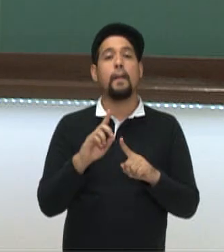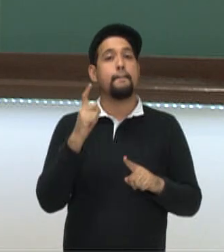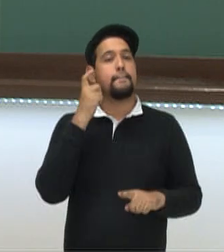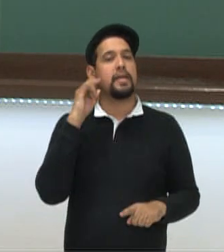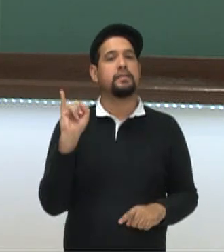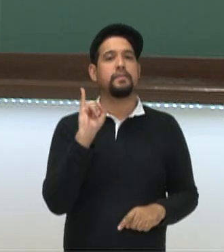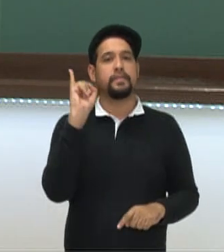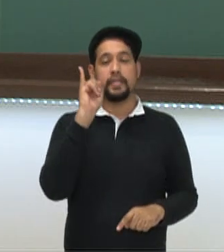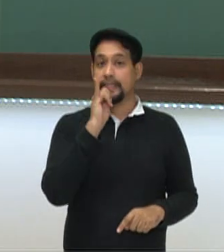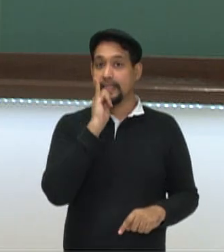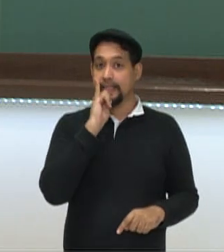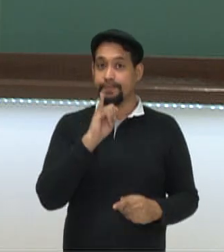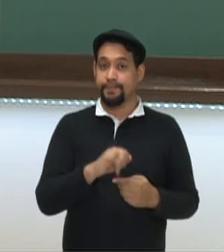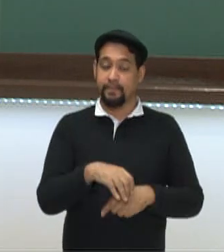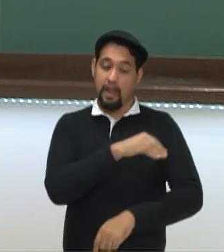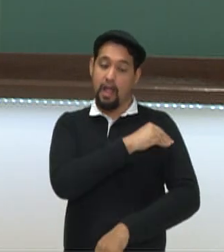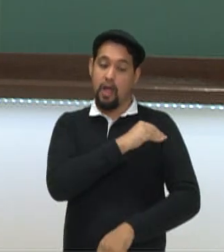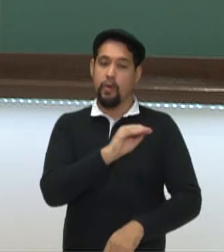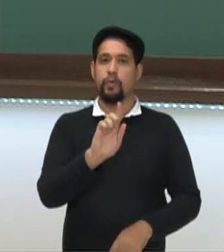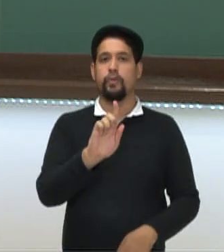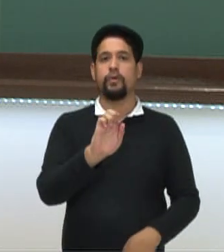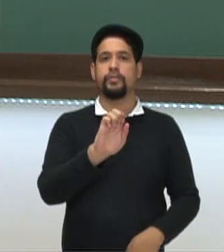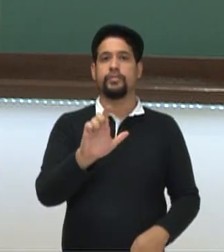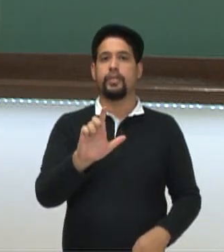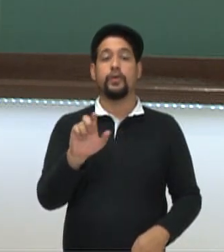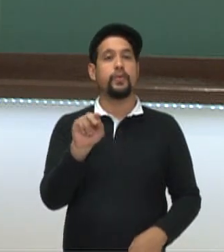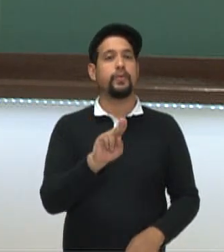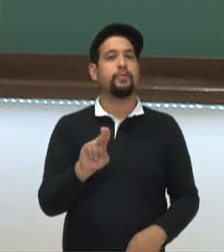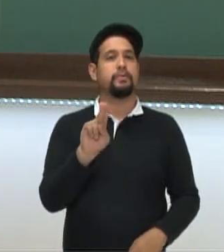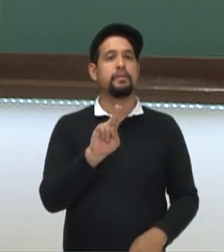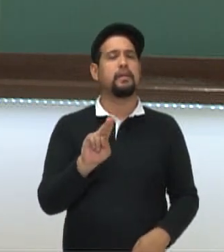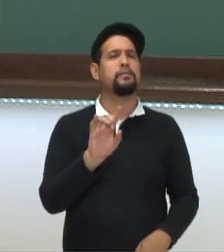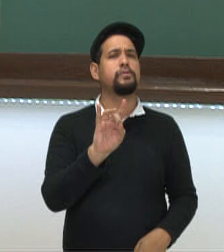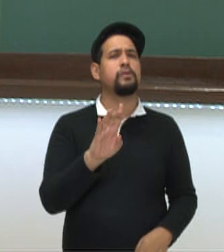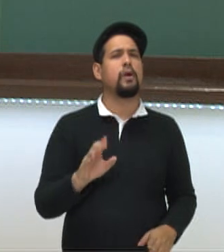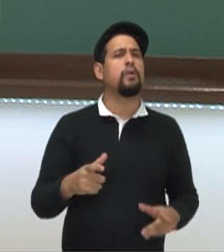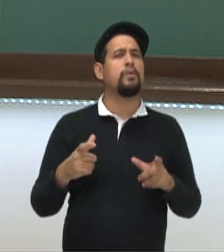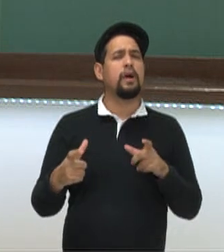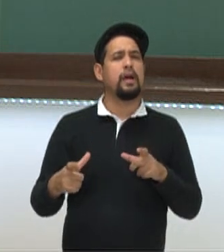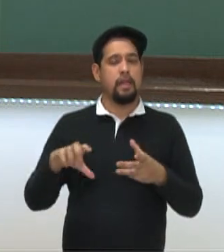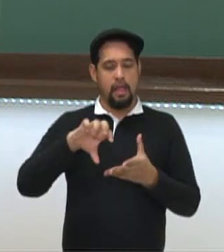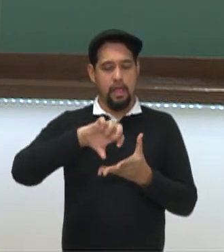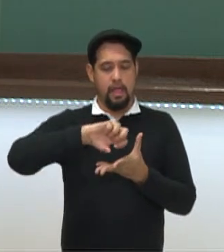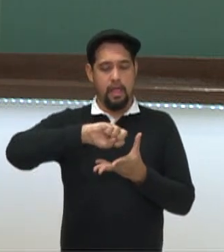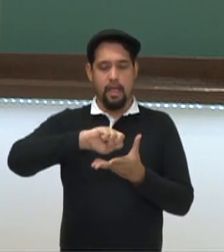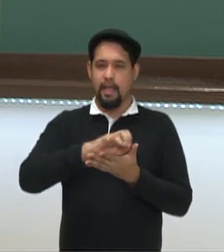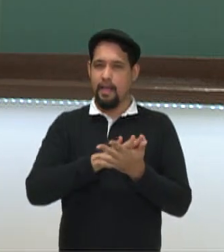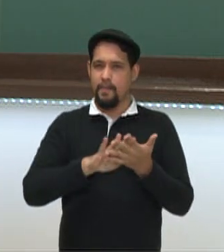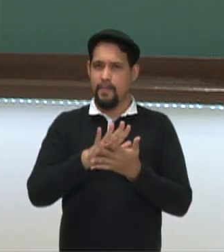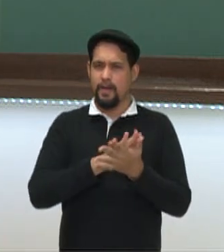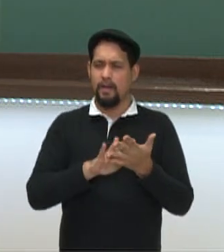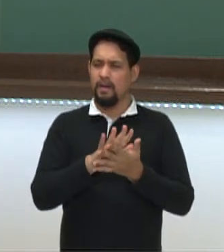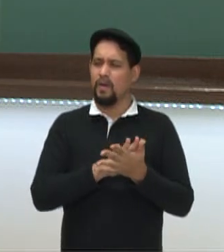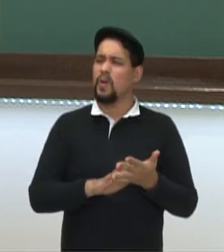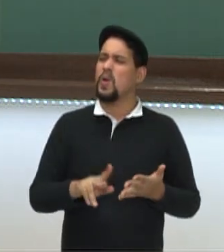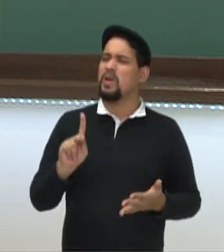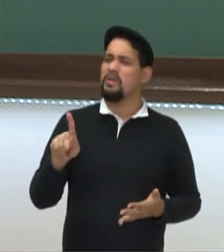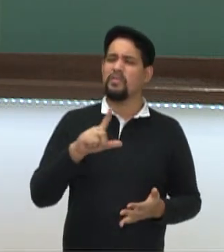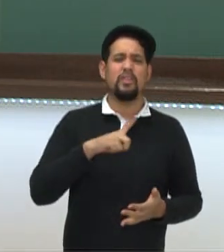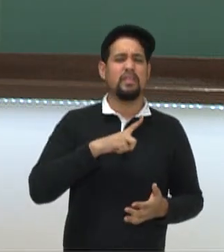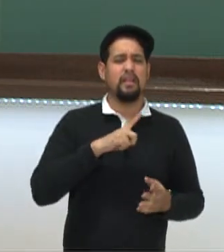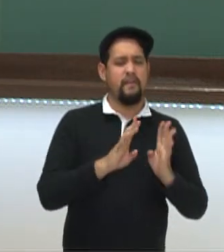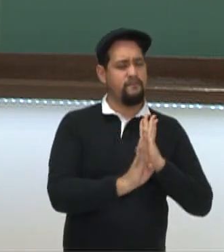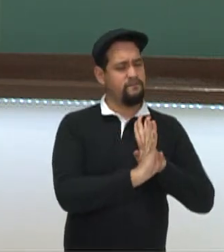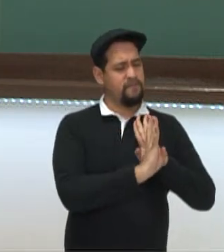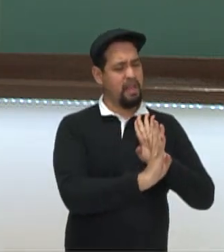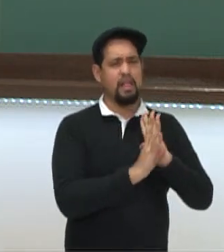importante. Álcool em gel deve ser utilizado apenas nas mãos, Professor, eu estava numa fila com a minha